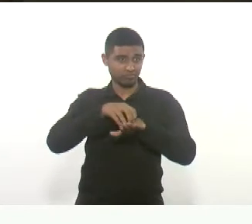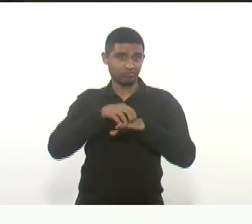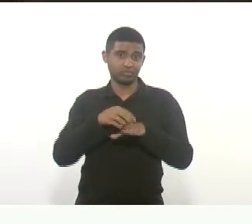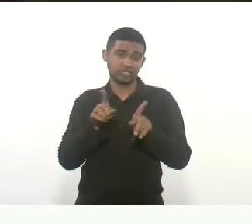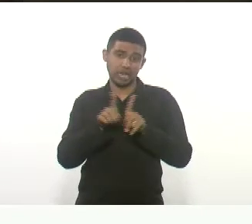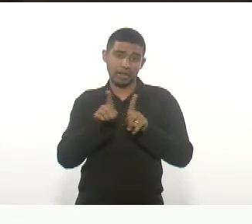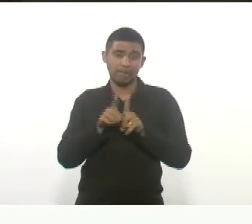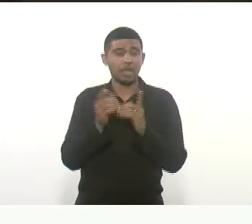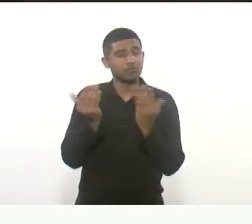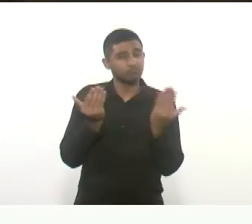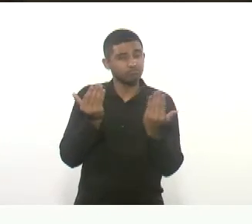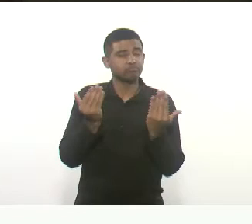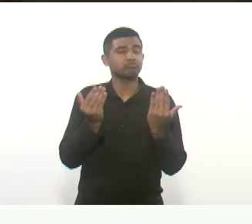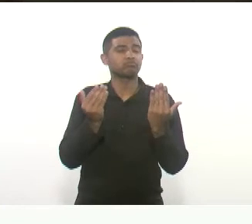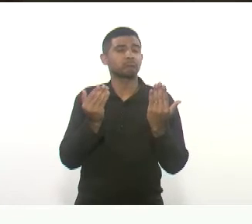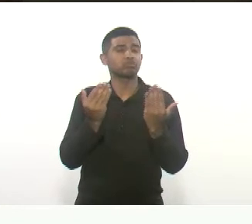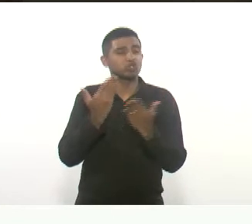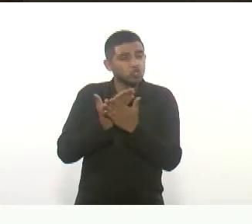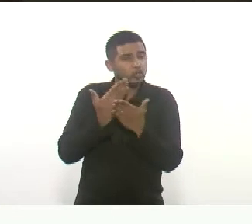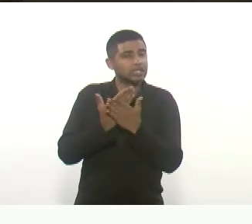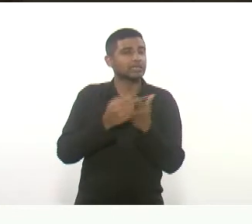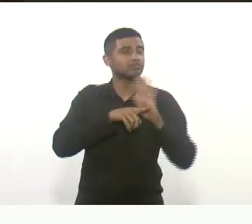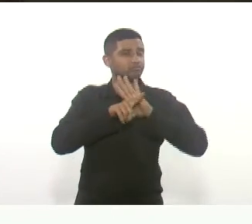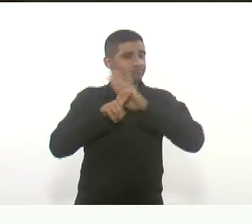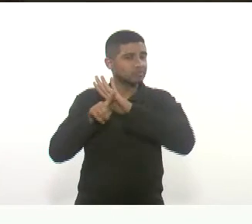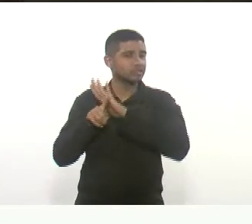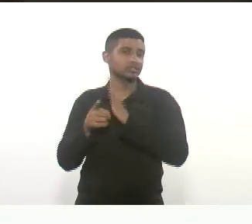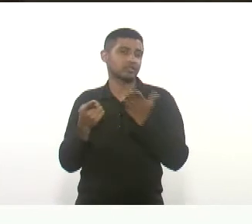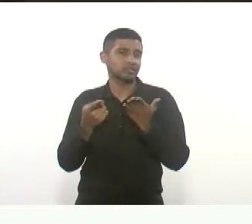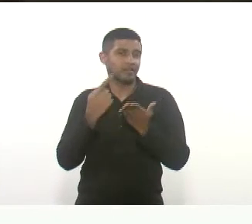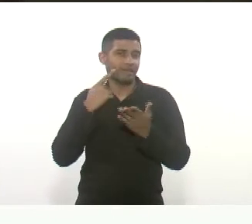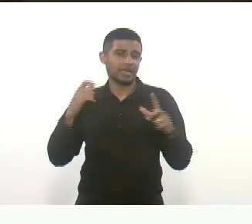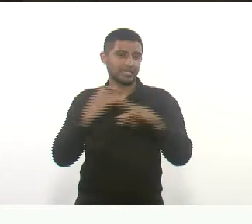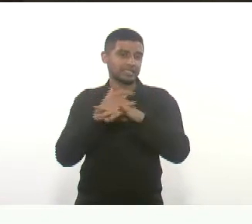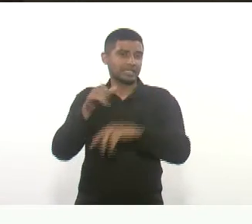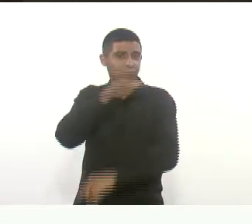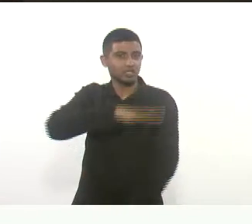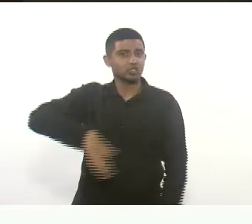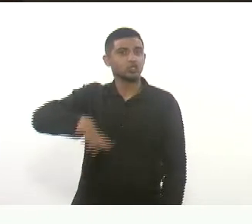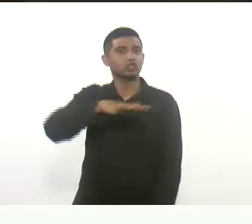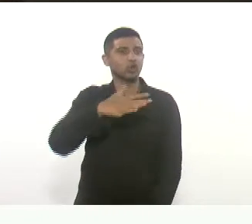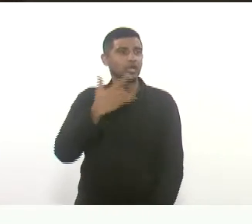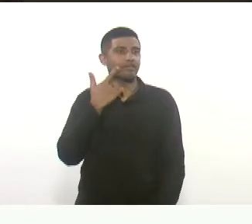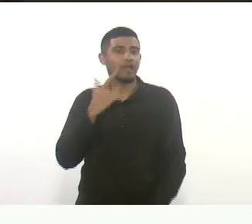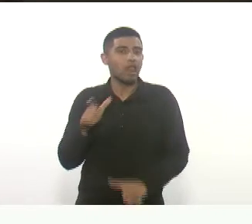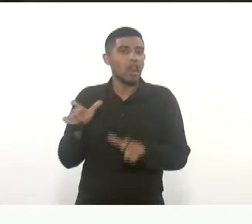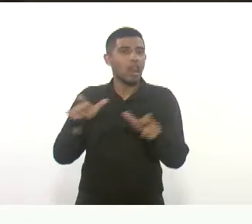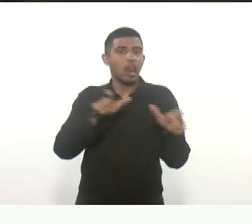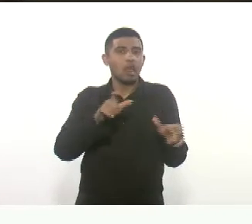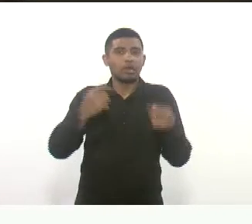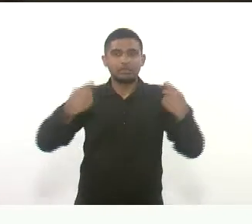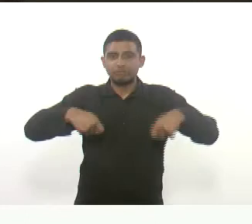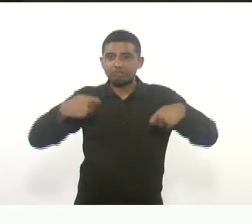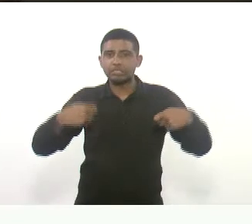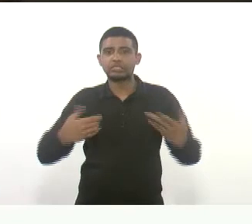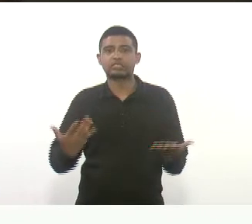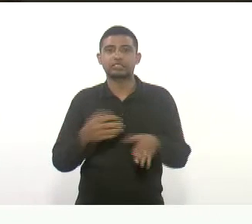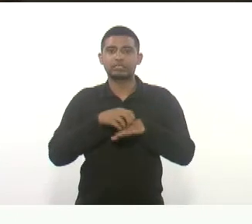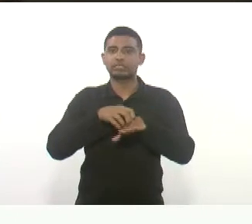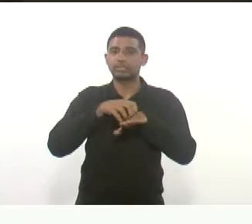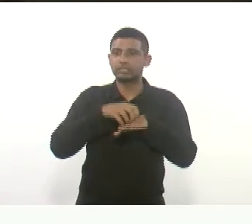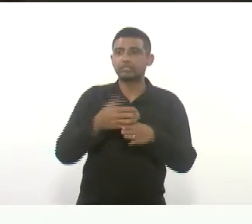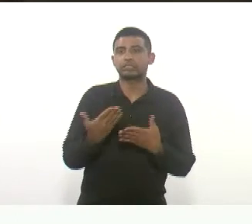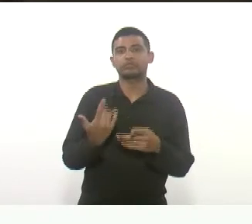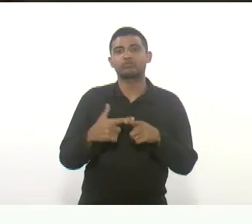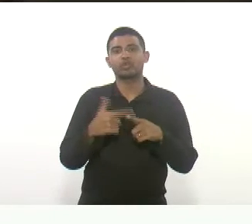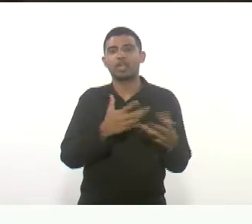estudo para o Estado como um todo e a cidade como um todo, nos locais mais necessários da evasão